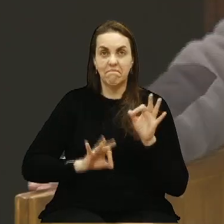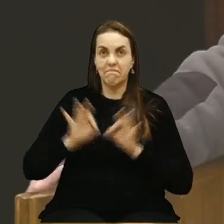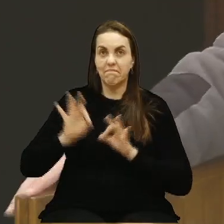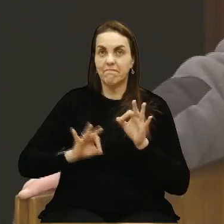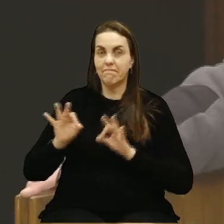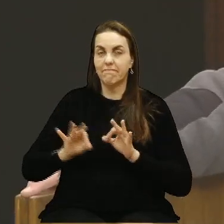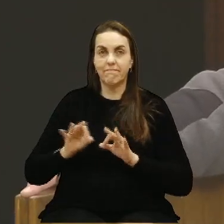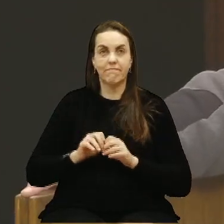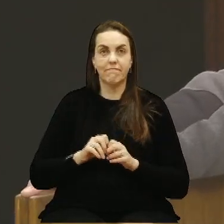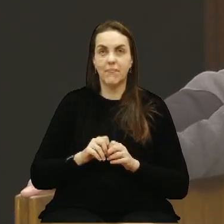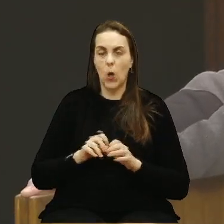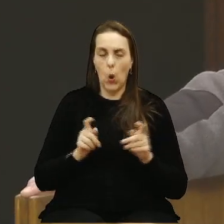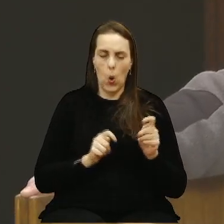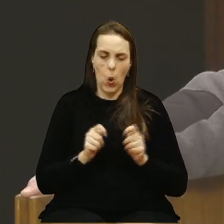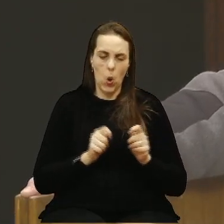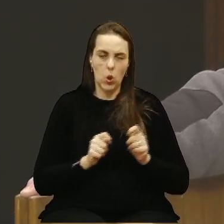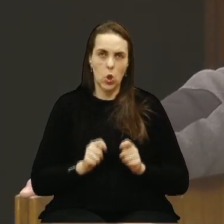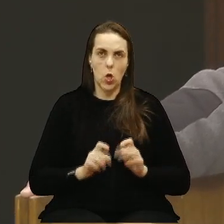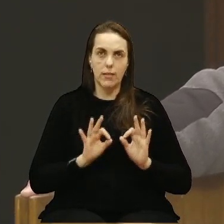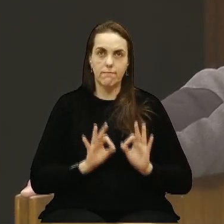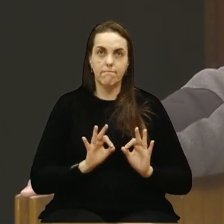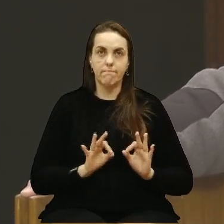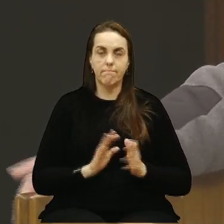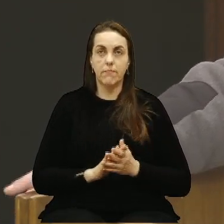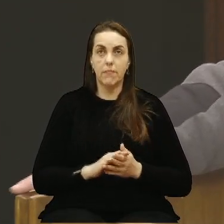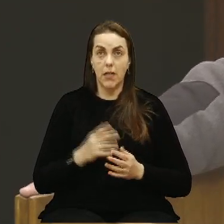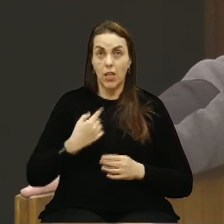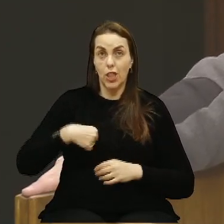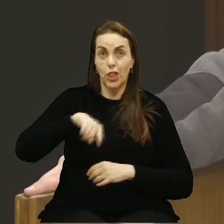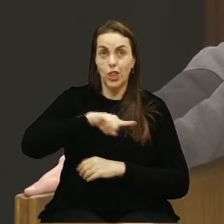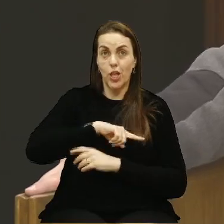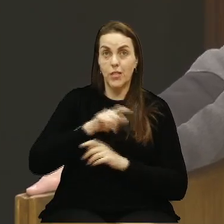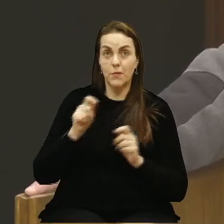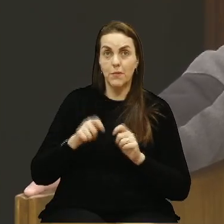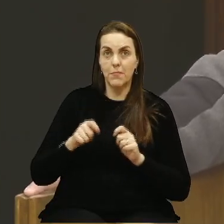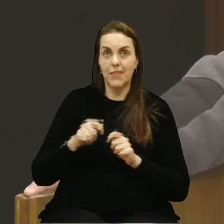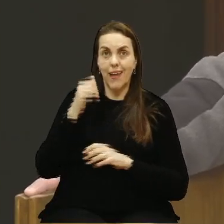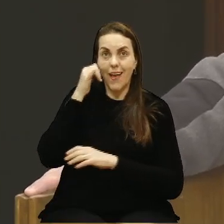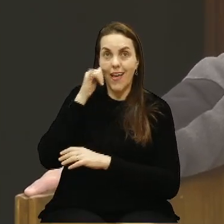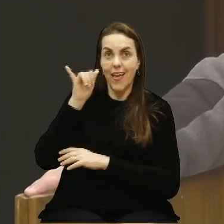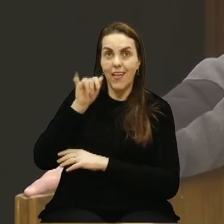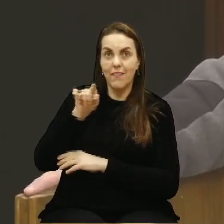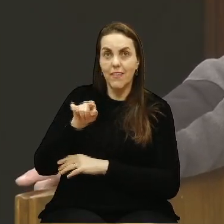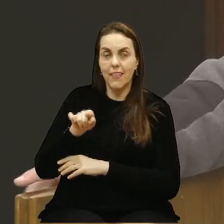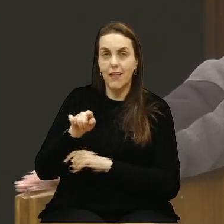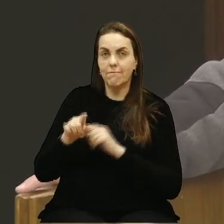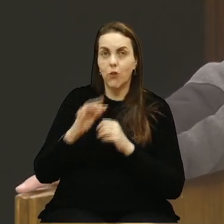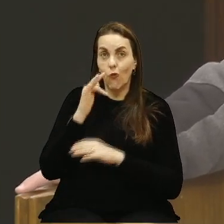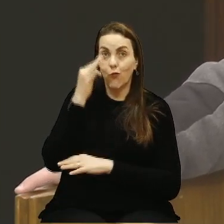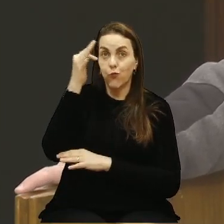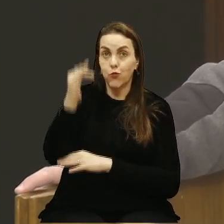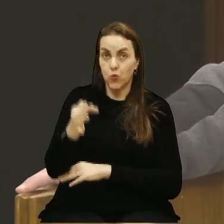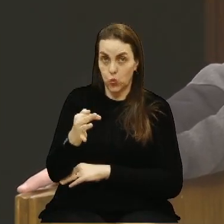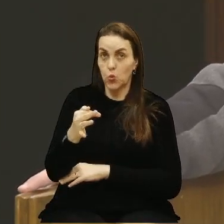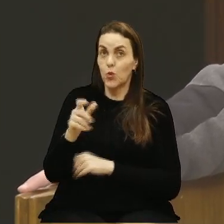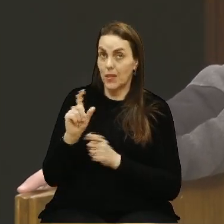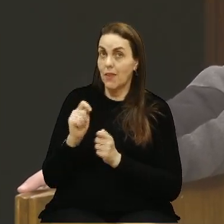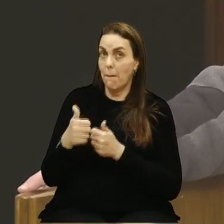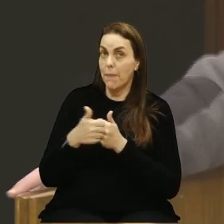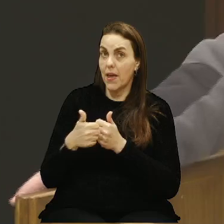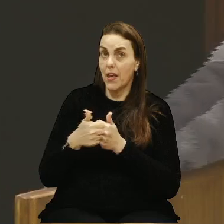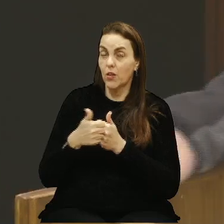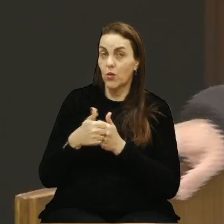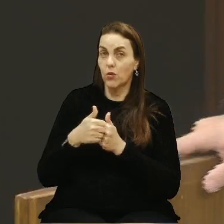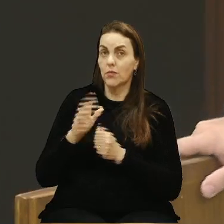reestabelecendo o sistema de controle para que nós possamos evitar, no futuro próximo,